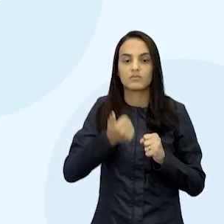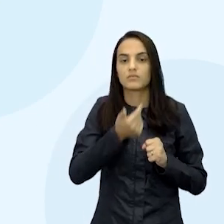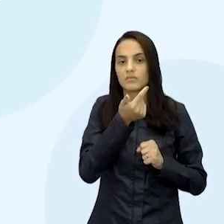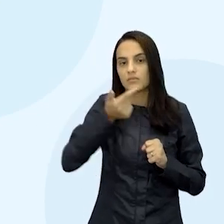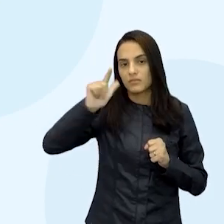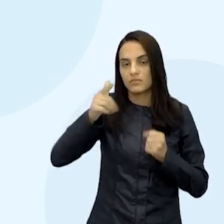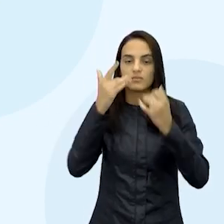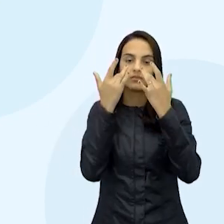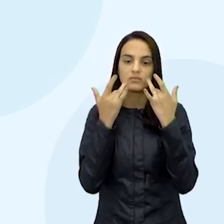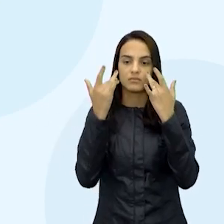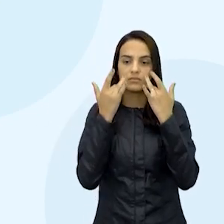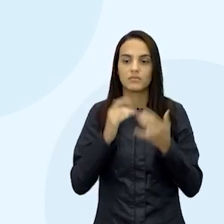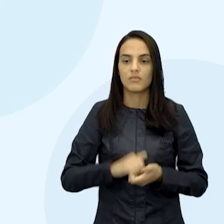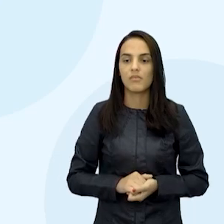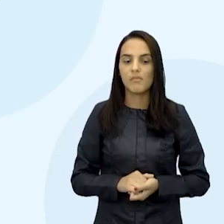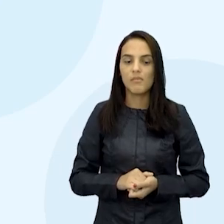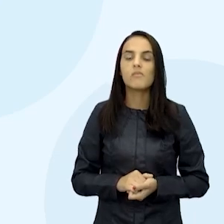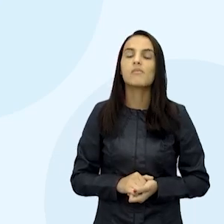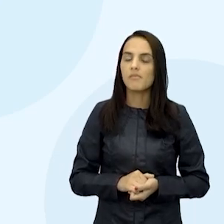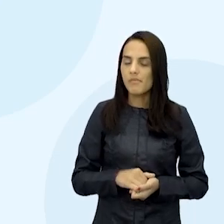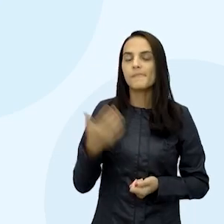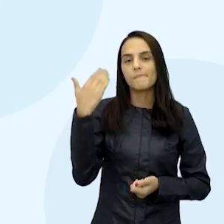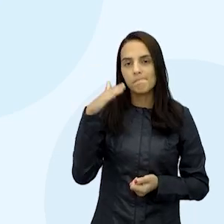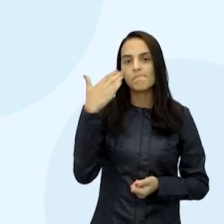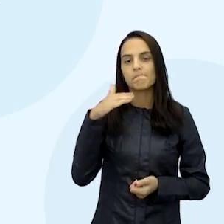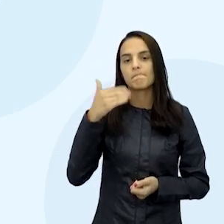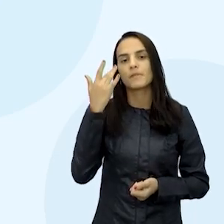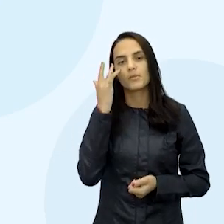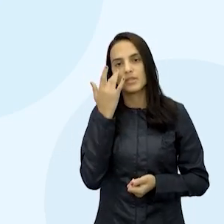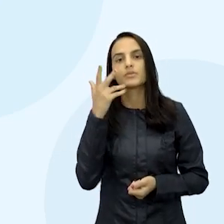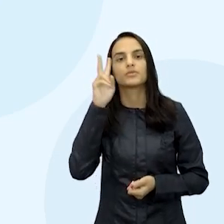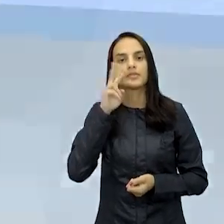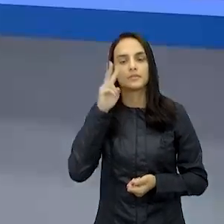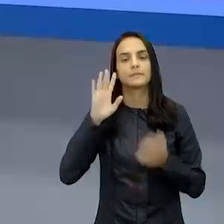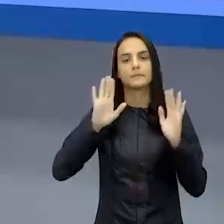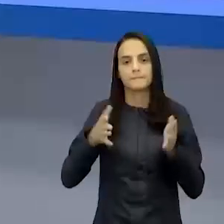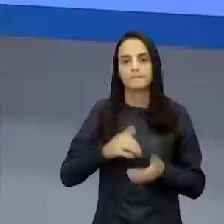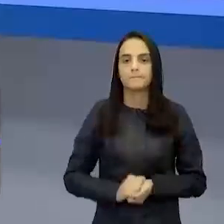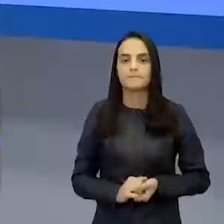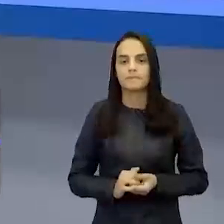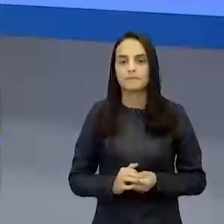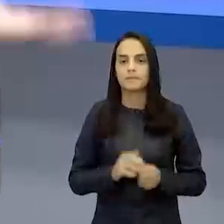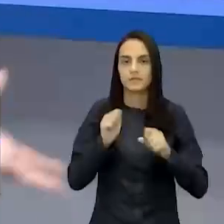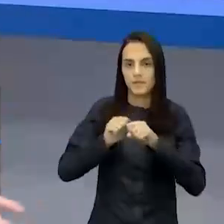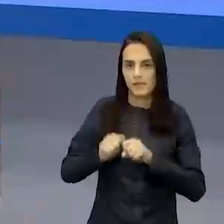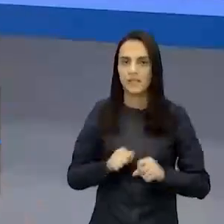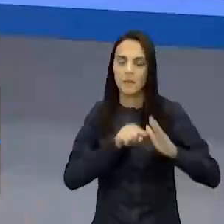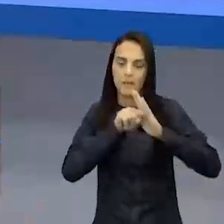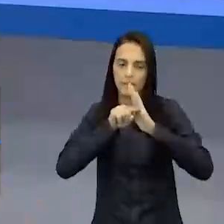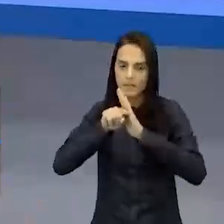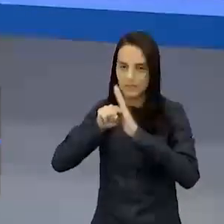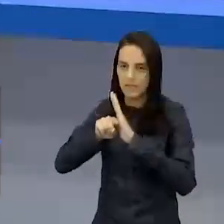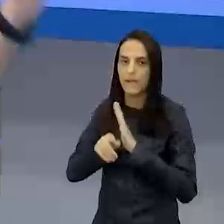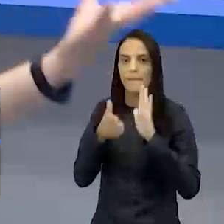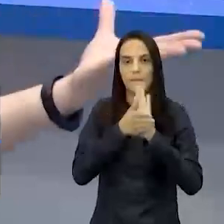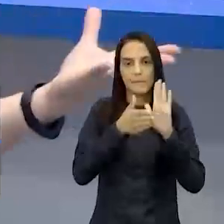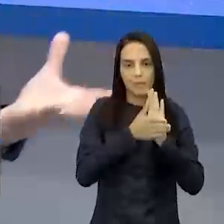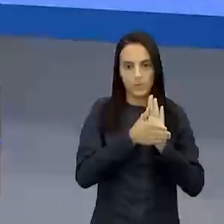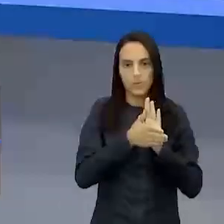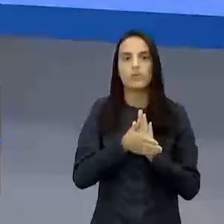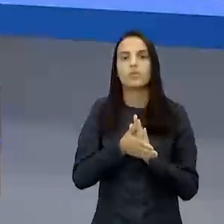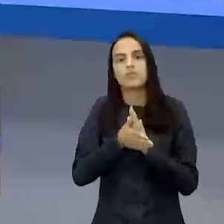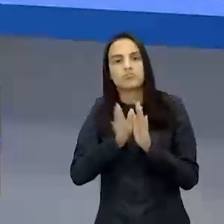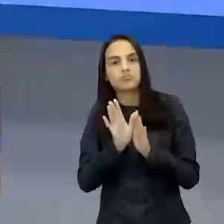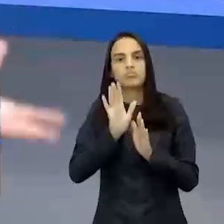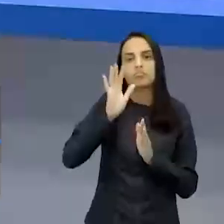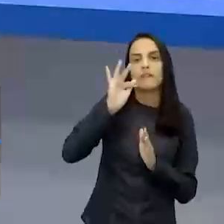próxima apresentação. Tá, então peraí, eu entendi, acho que eu até lembrei dessa parte. Então eles vão fazer a pesquisa, vão propor esse caso